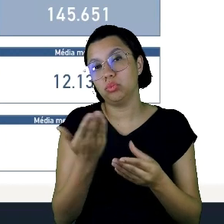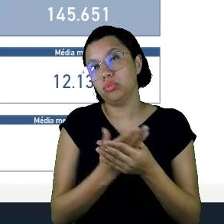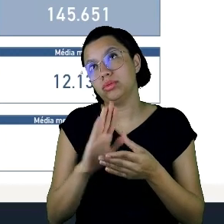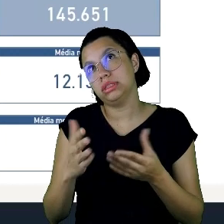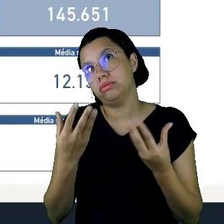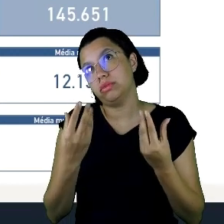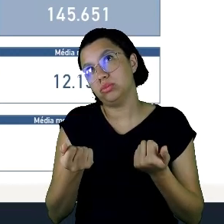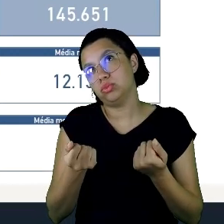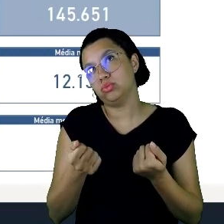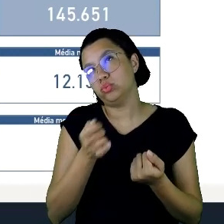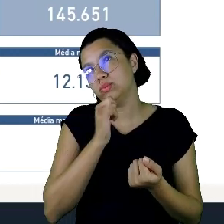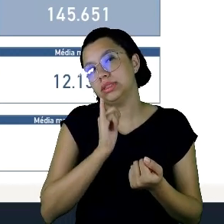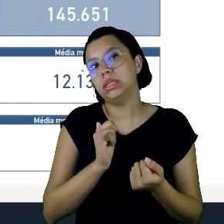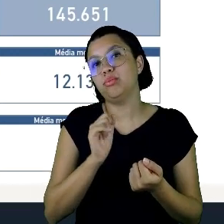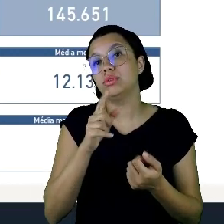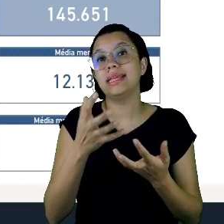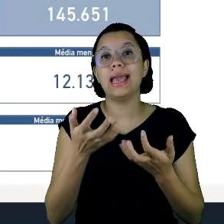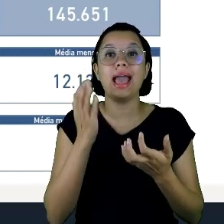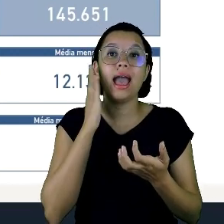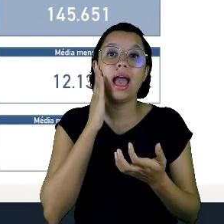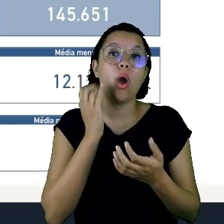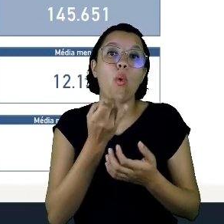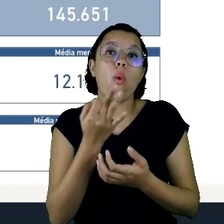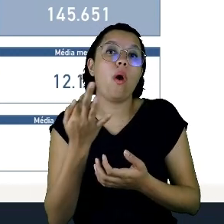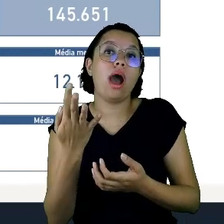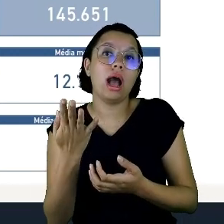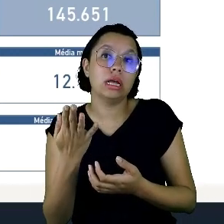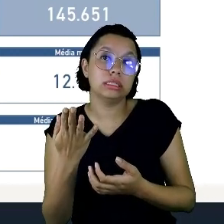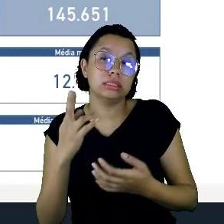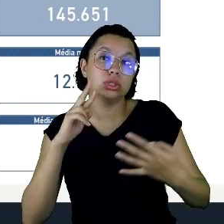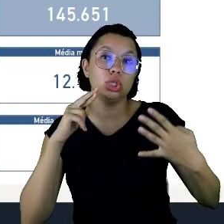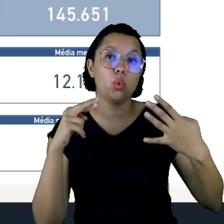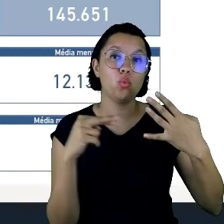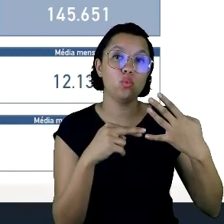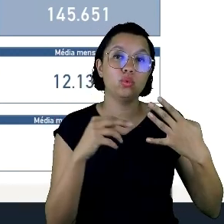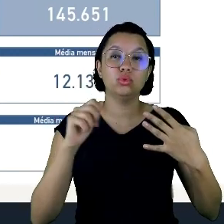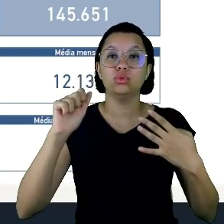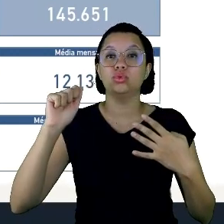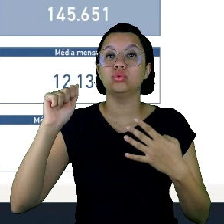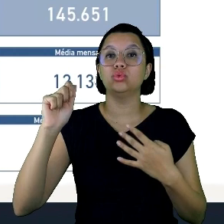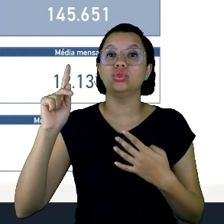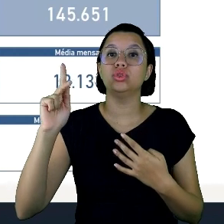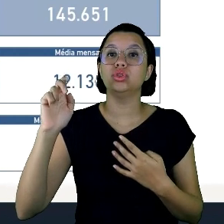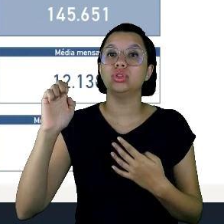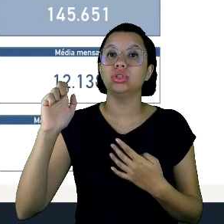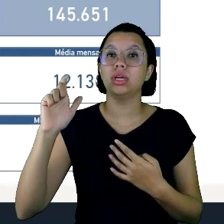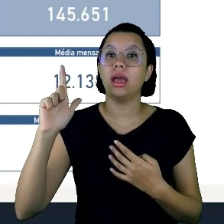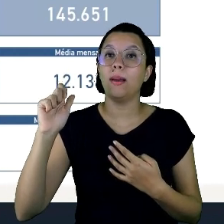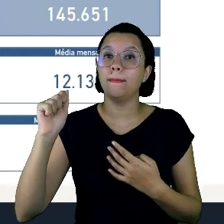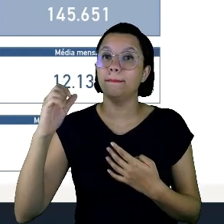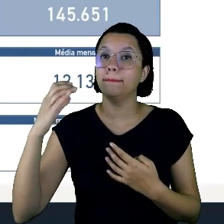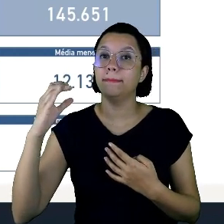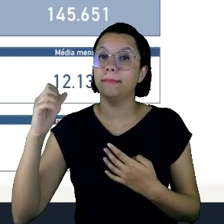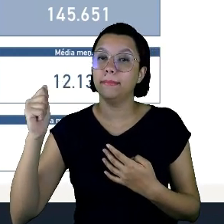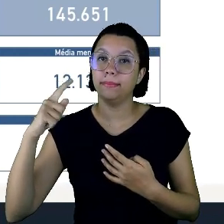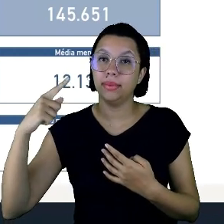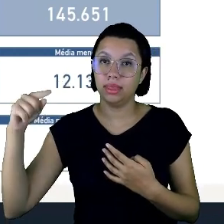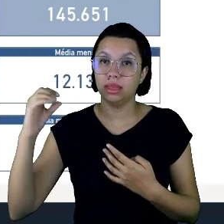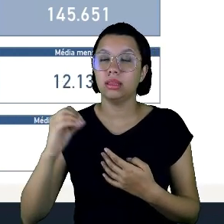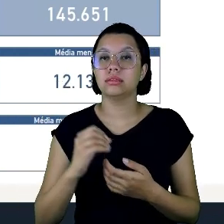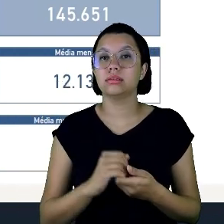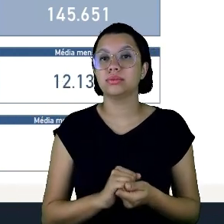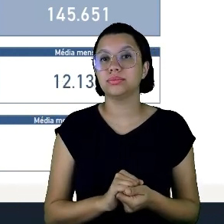nessa correção. Então, por exemplo, um processo, vamos supor, você quer saber quantas apelações... Ela